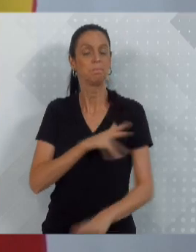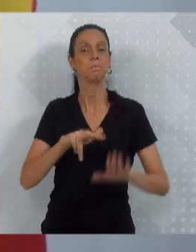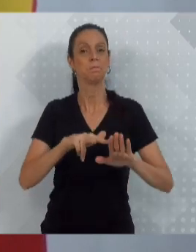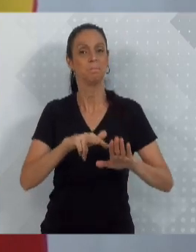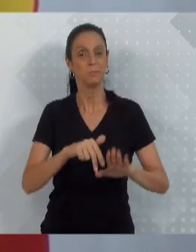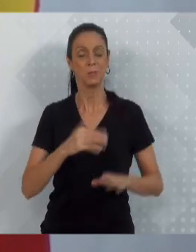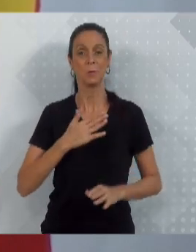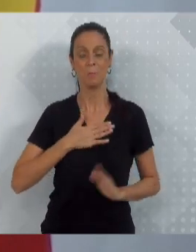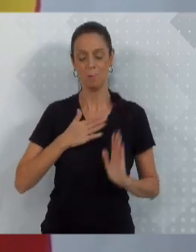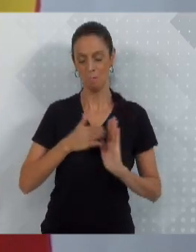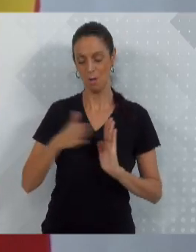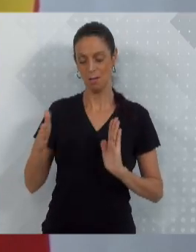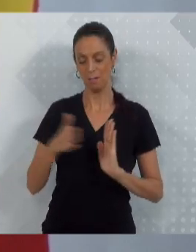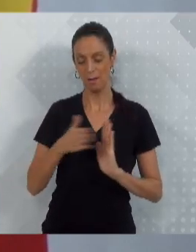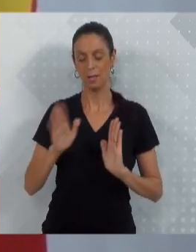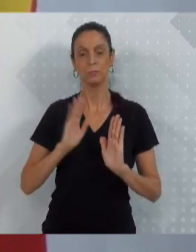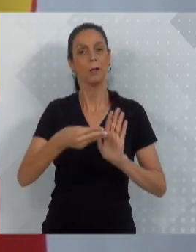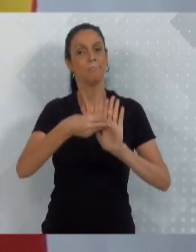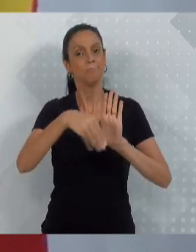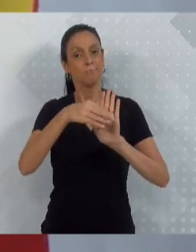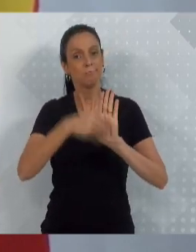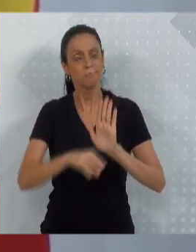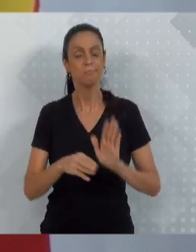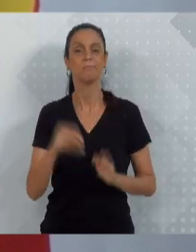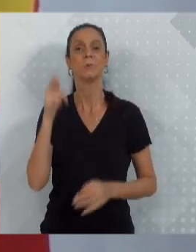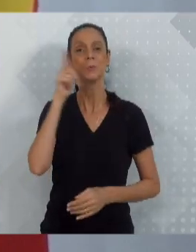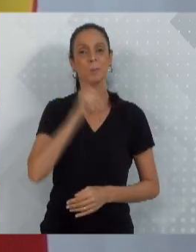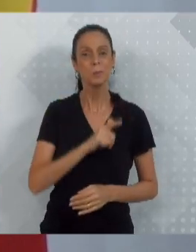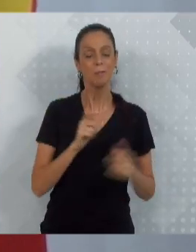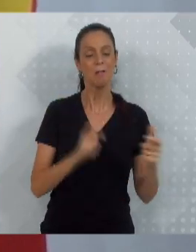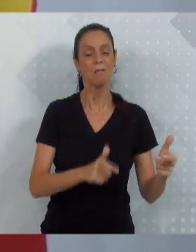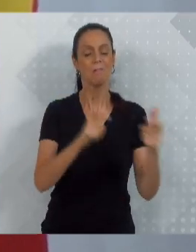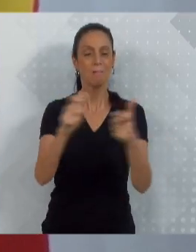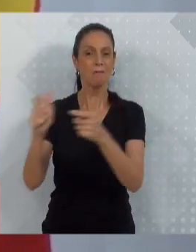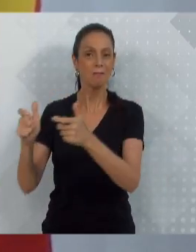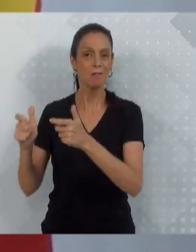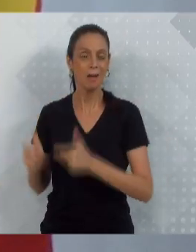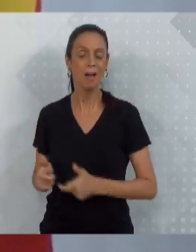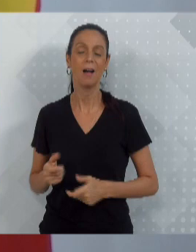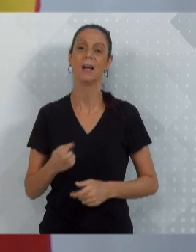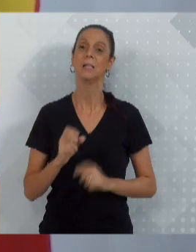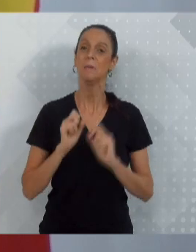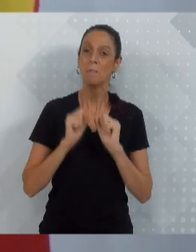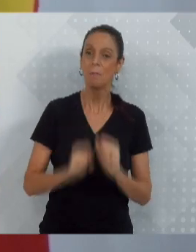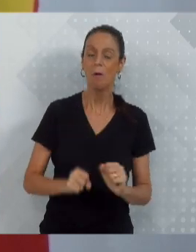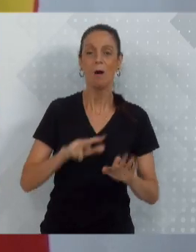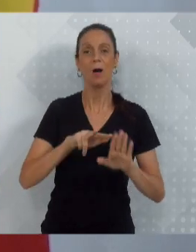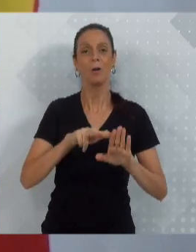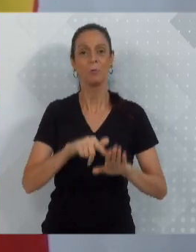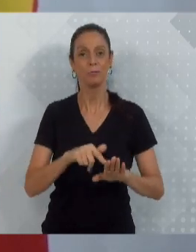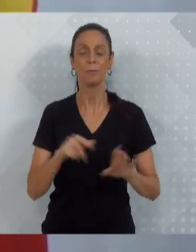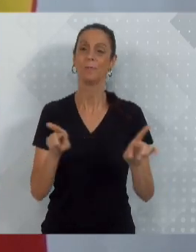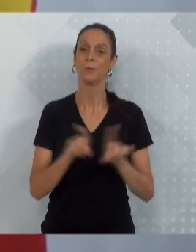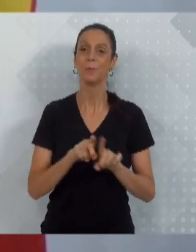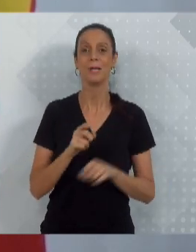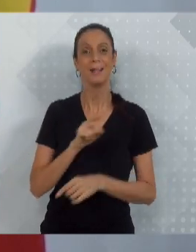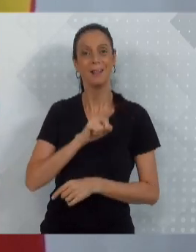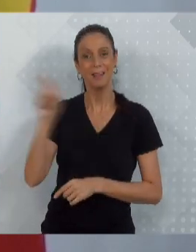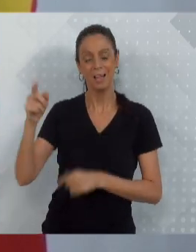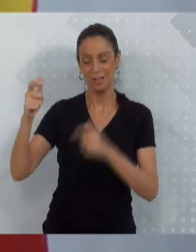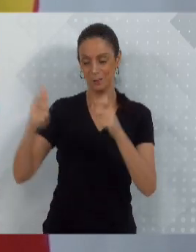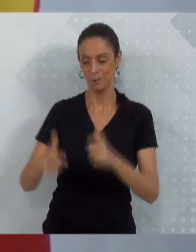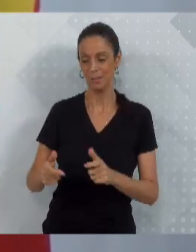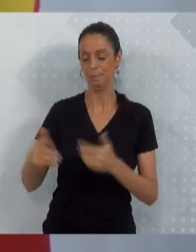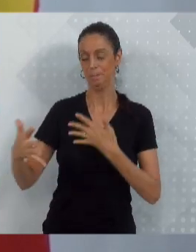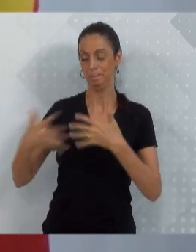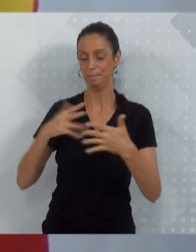para o sistema de iluminação, para também a gente conseguir espaços específicos, como aconteceu no terminal da Água Verde, onde a gente fez uma indicação para